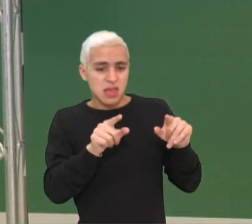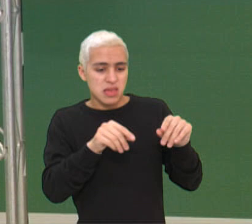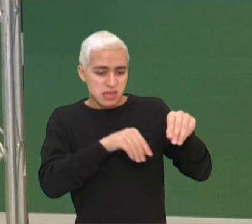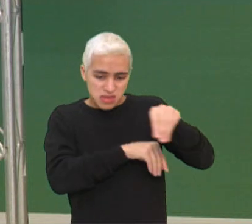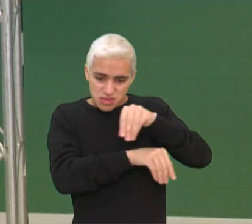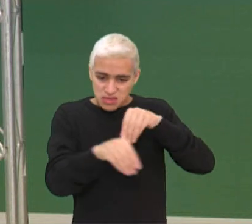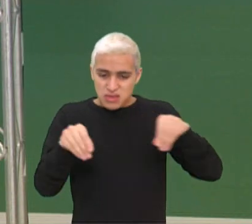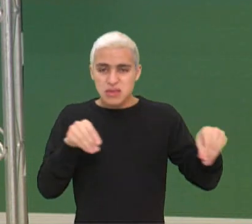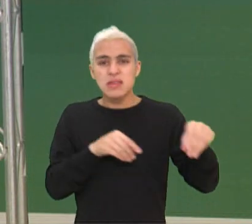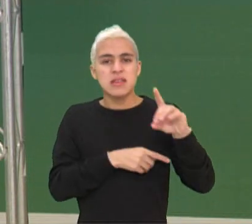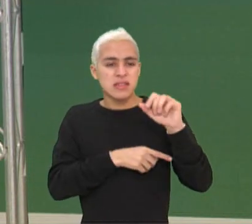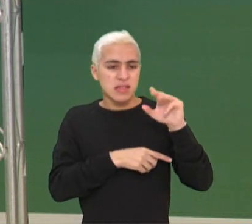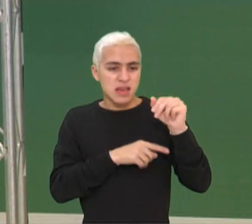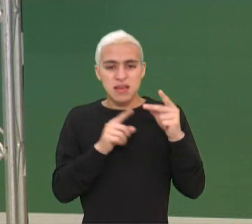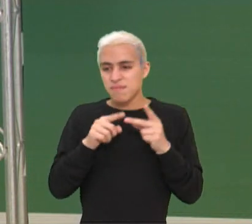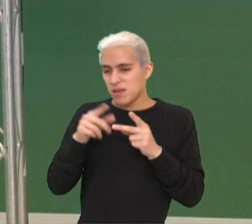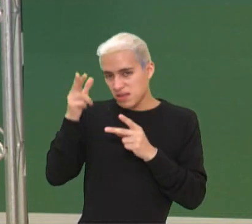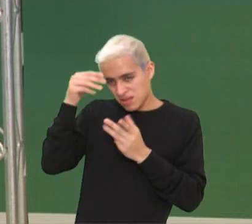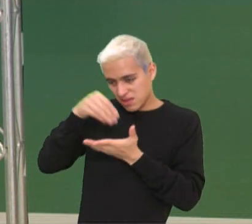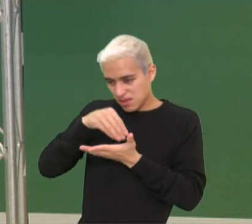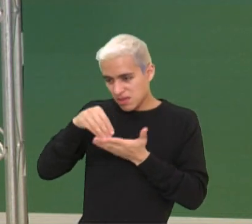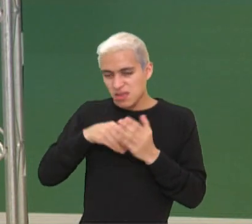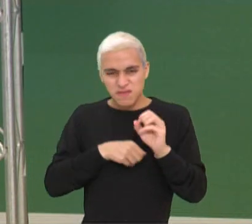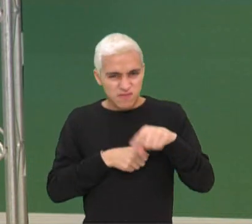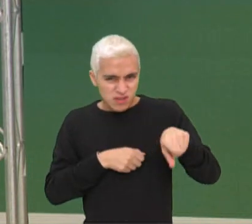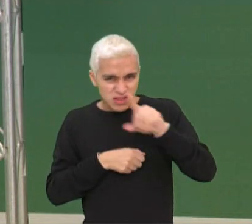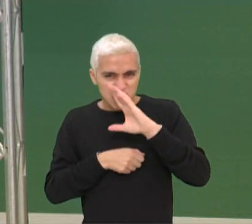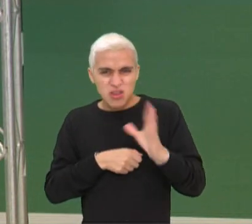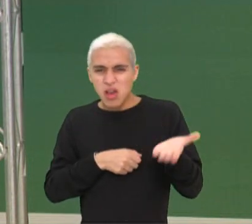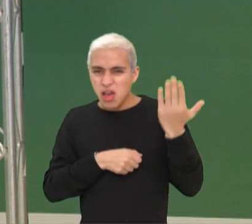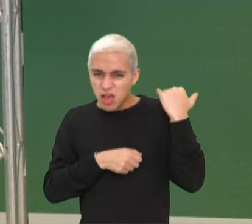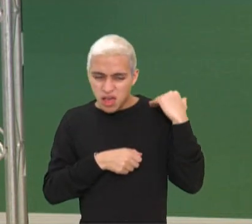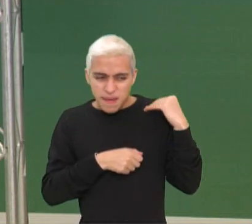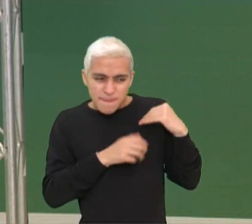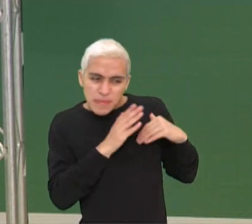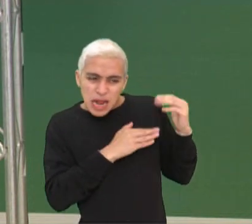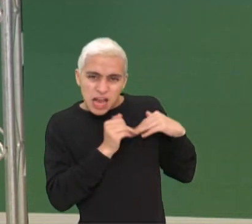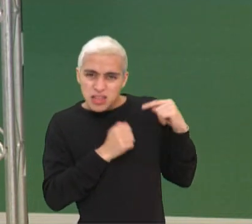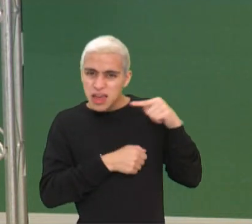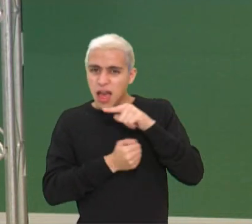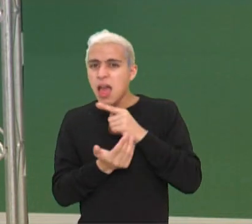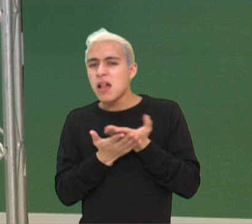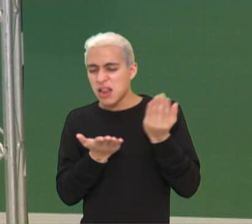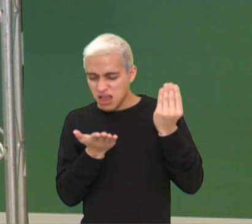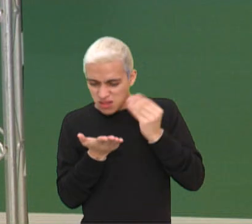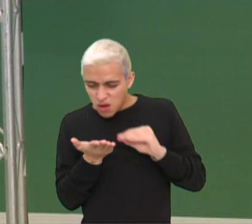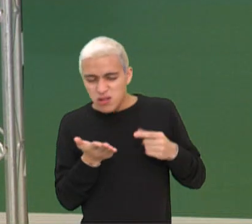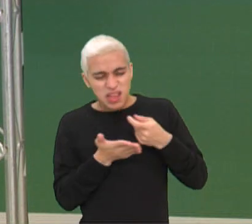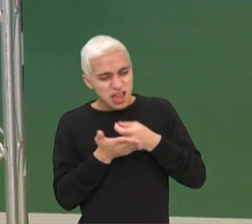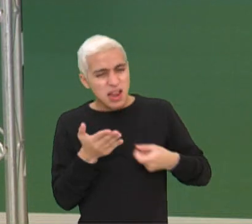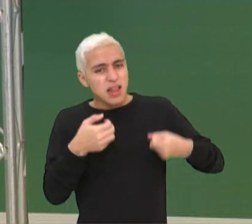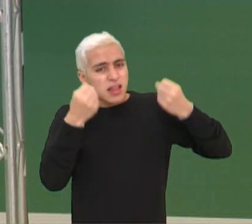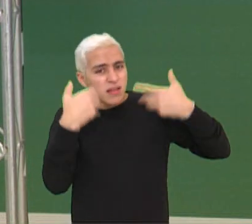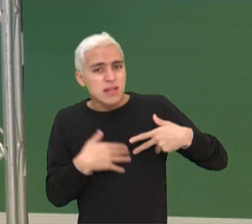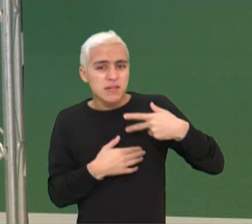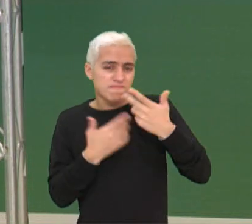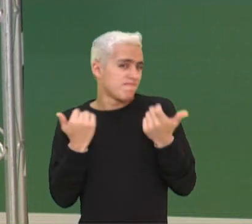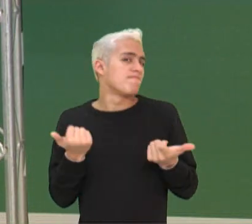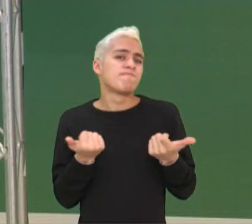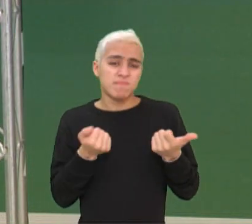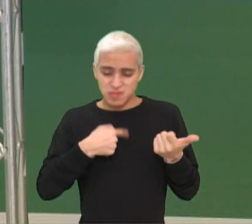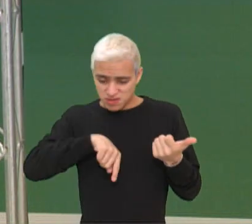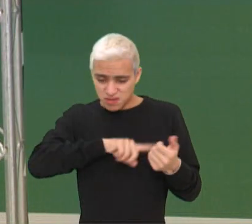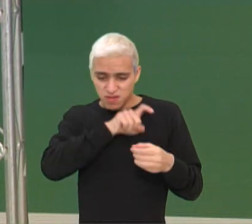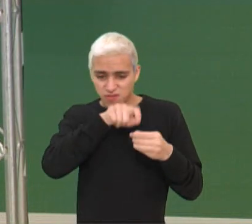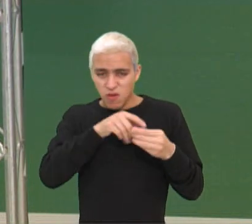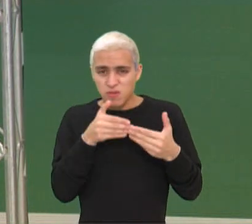do xadrez e do jogo de damas. Então, às vezes, aí, se você também já teve na sua escola, no seu colégio, anota, faz um relato sobre essas atividades aí, e a gente